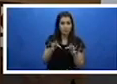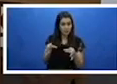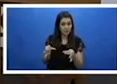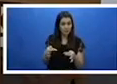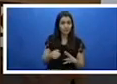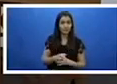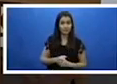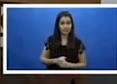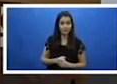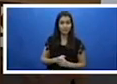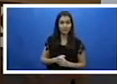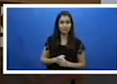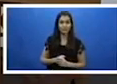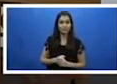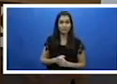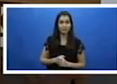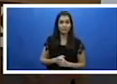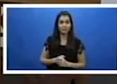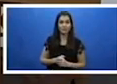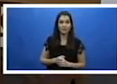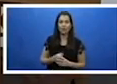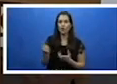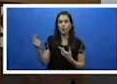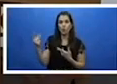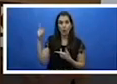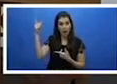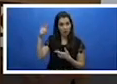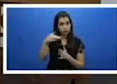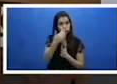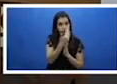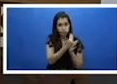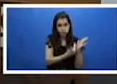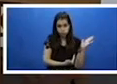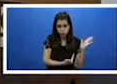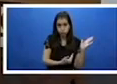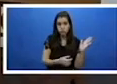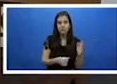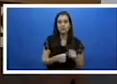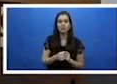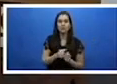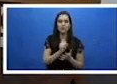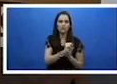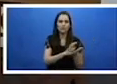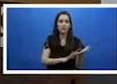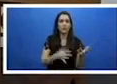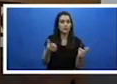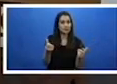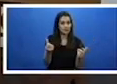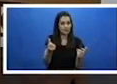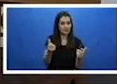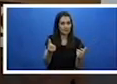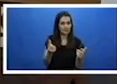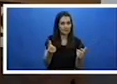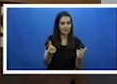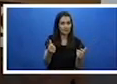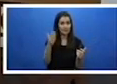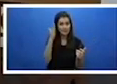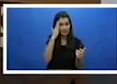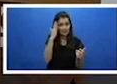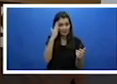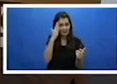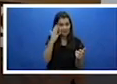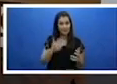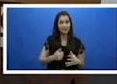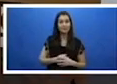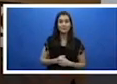final seguindo a ordem aqui do exercício 6. Ok? Ficou bem esclarecido?